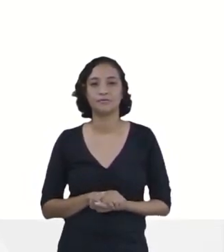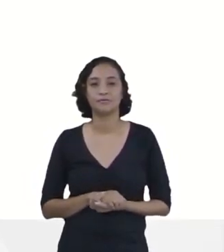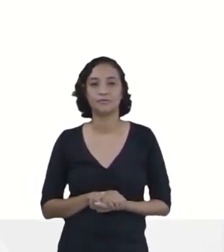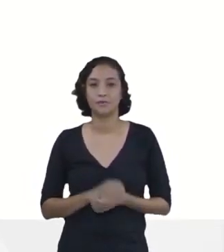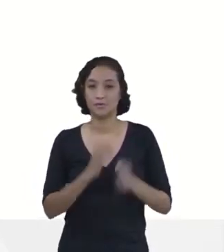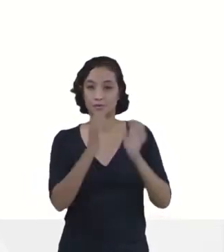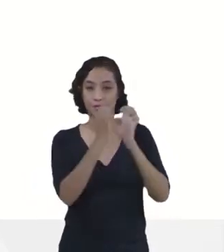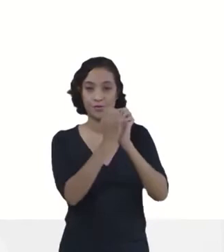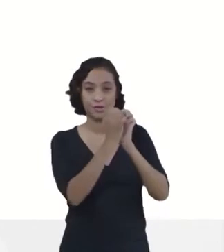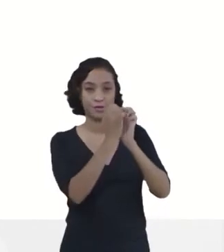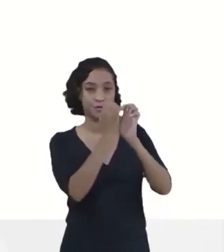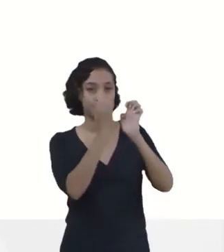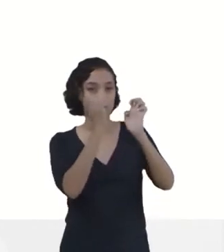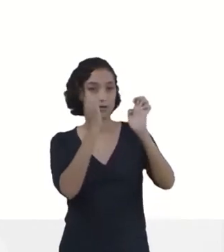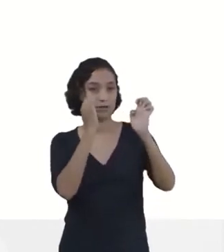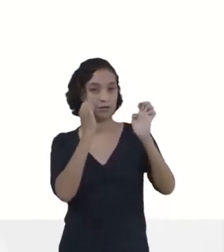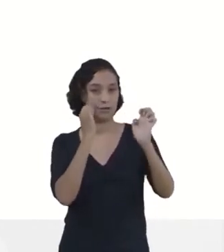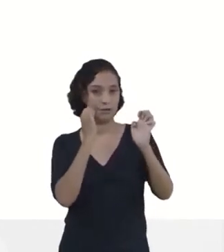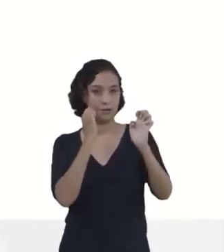engenheiro.